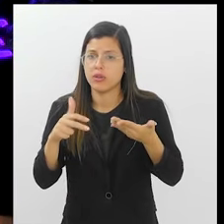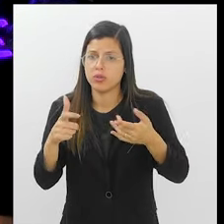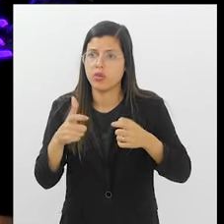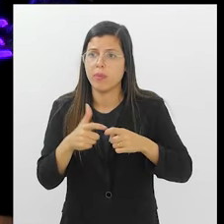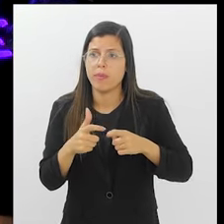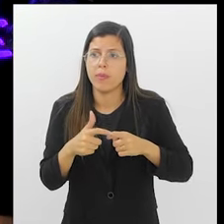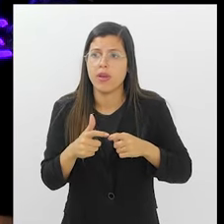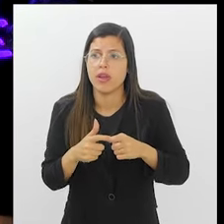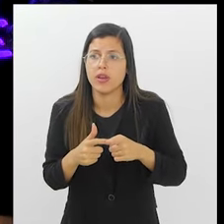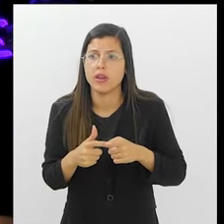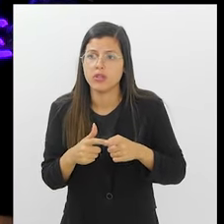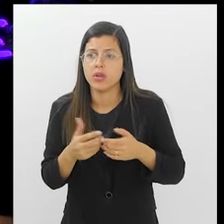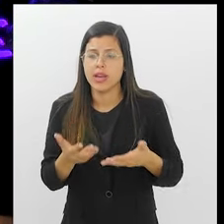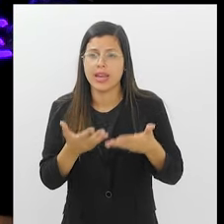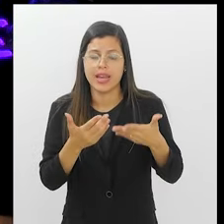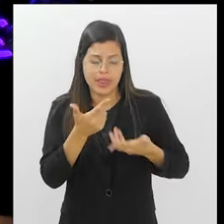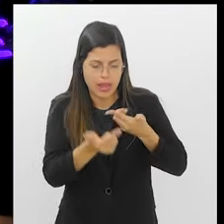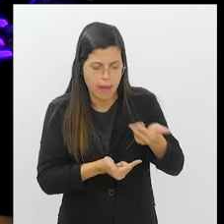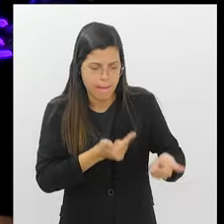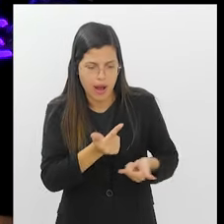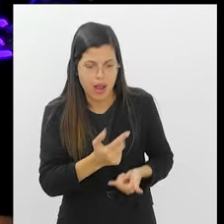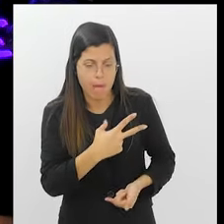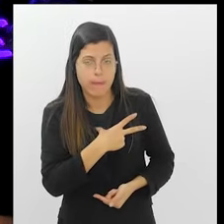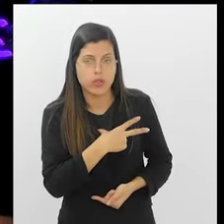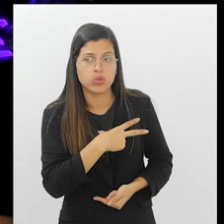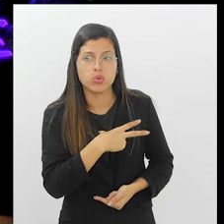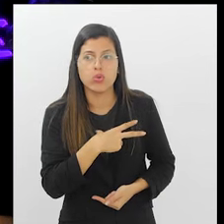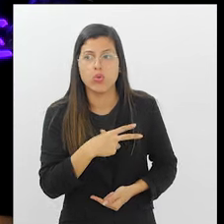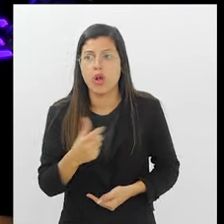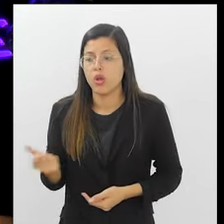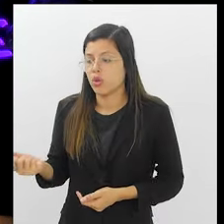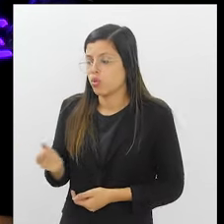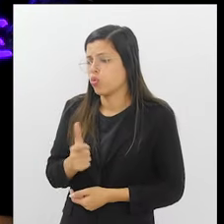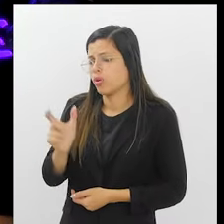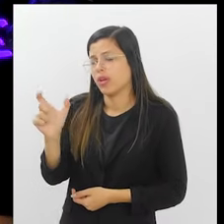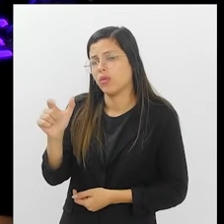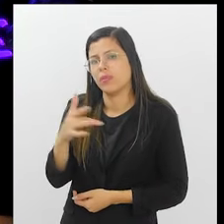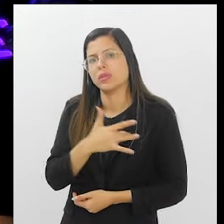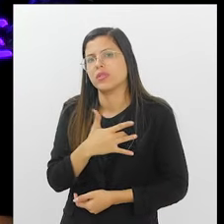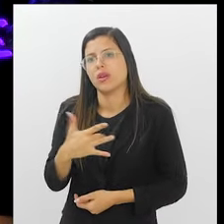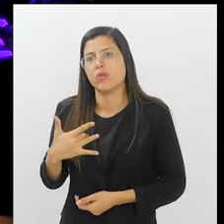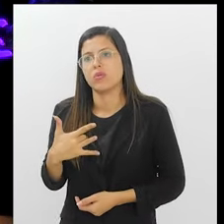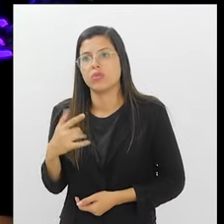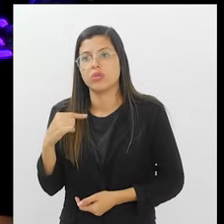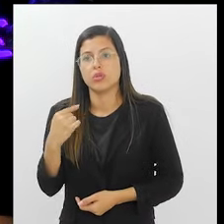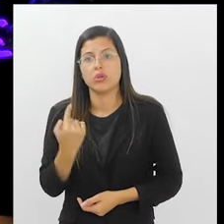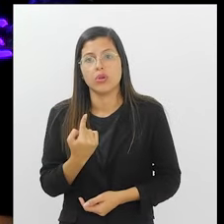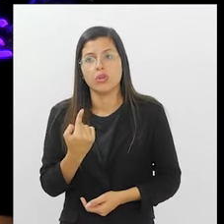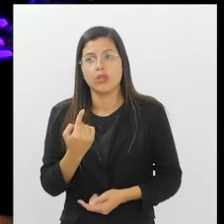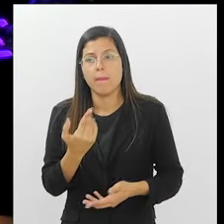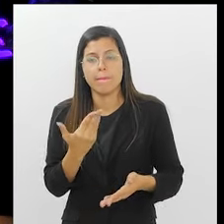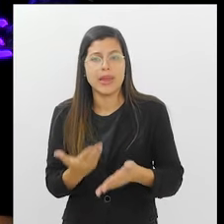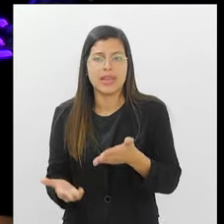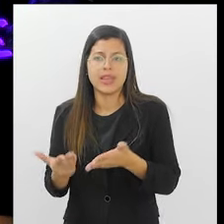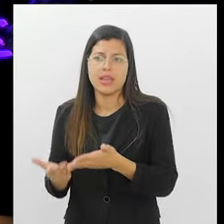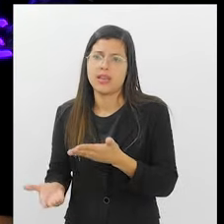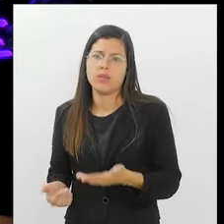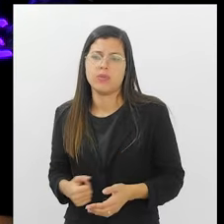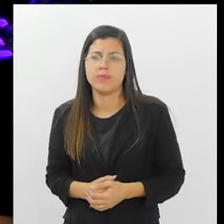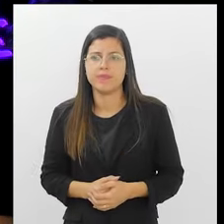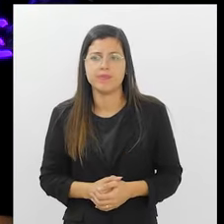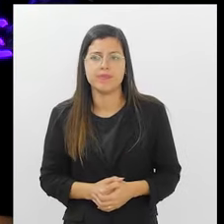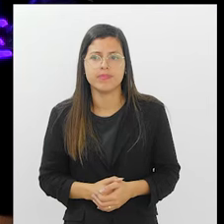também aí, né, que preferem trabalhar hoje, né, no particular do que no convênio. Então, nós estamos perdendo isso. E